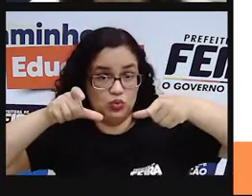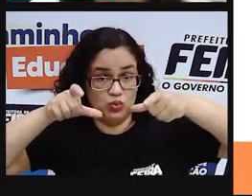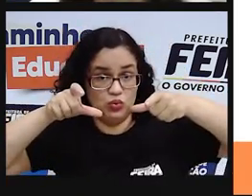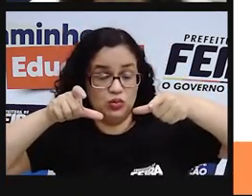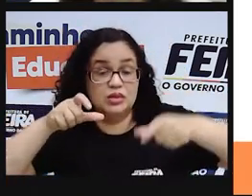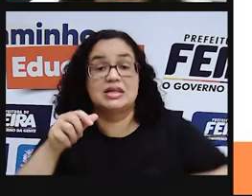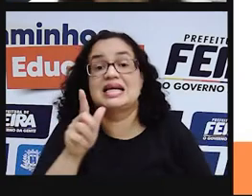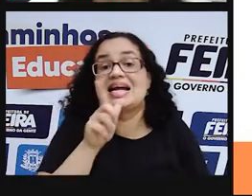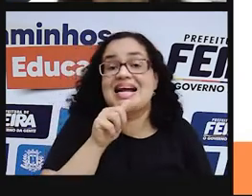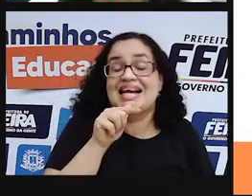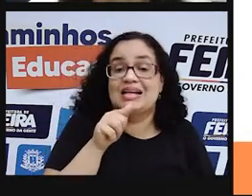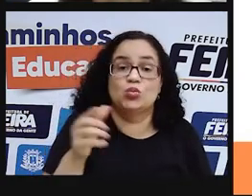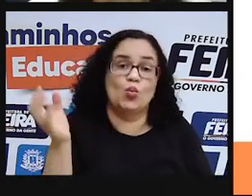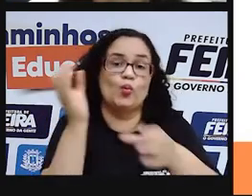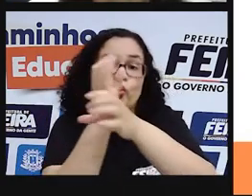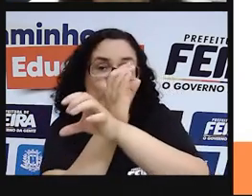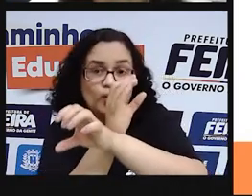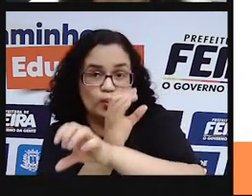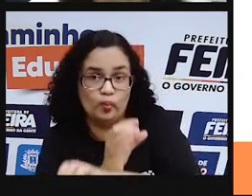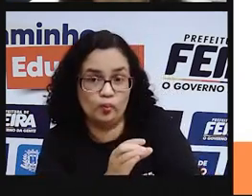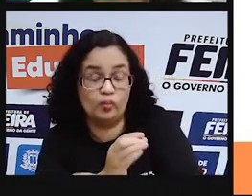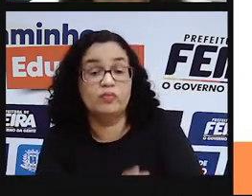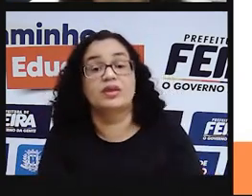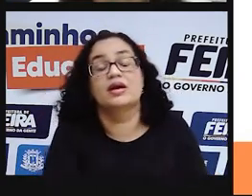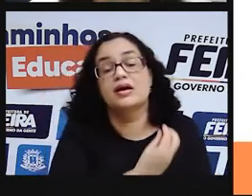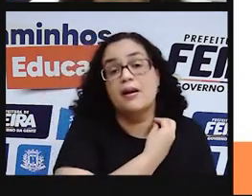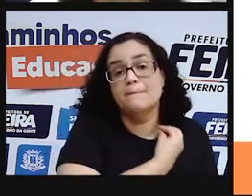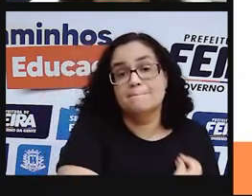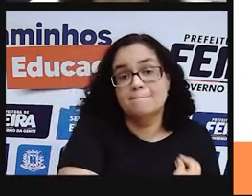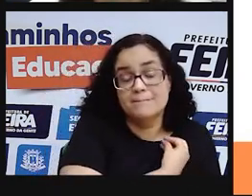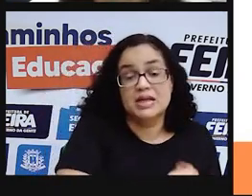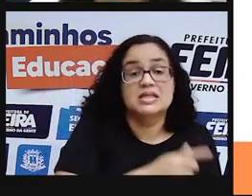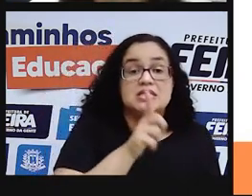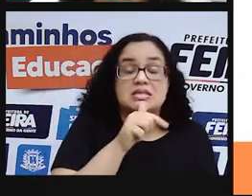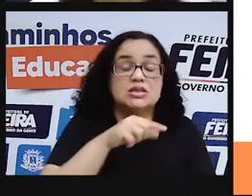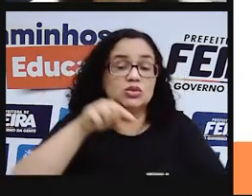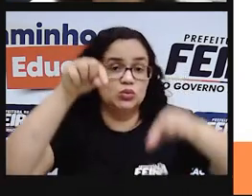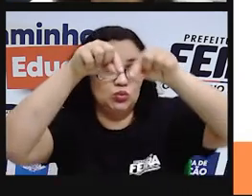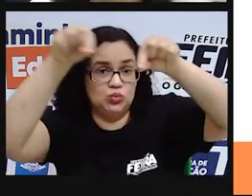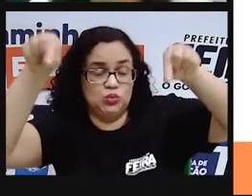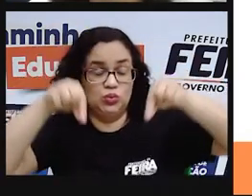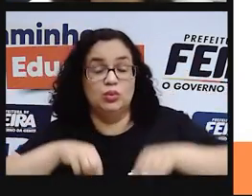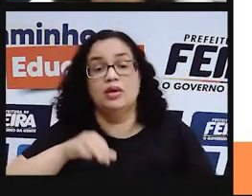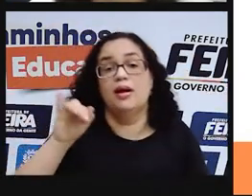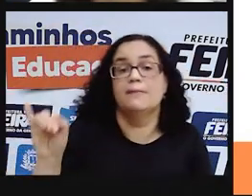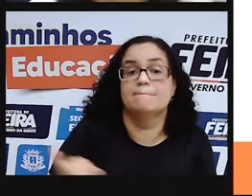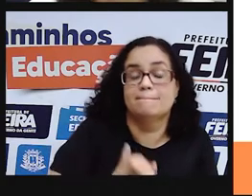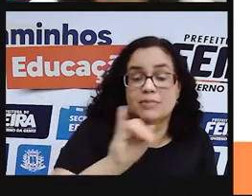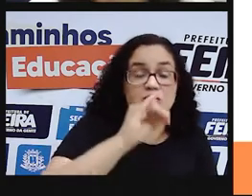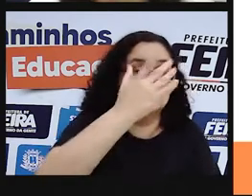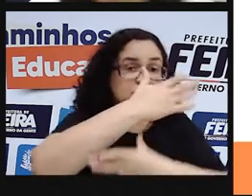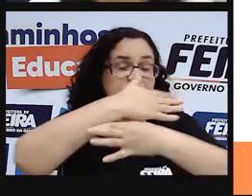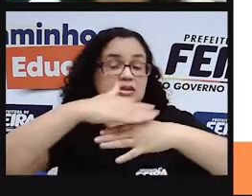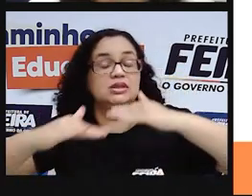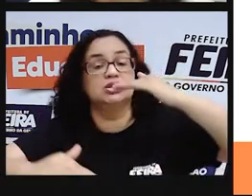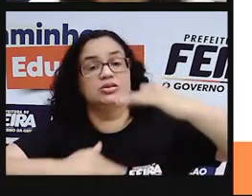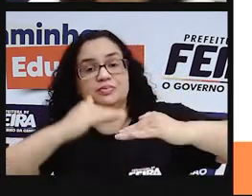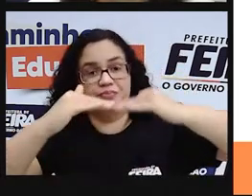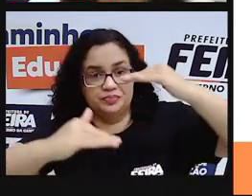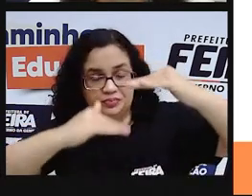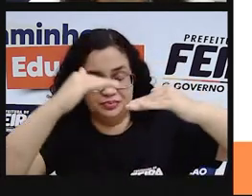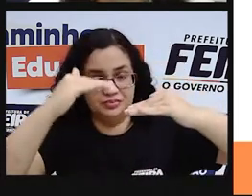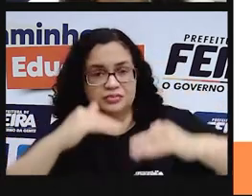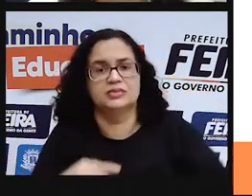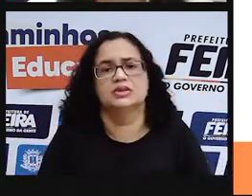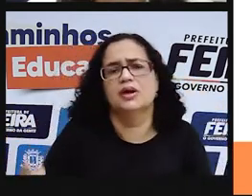no polígono das secas e tá a presença de nascentes Lagoas foi fundamental para que cidade se desenvolvesse